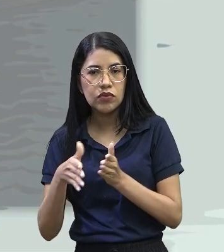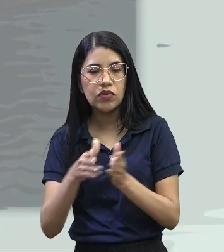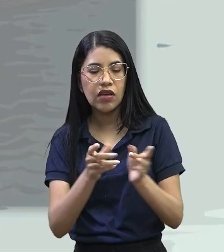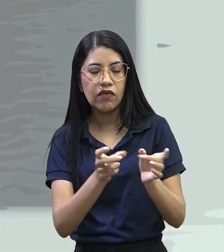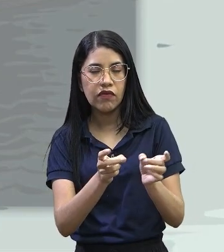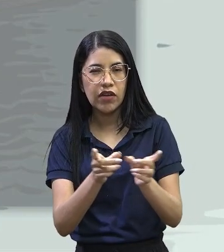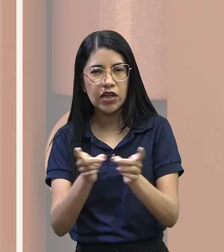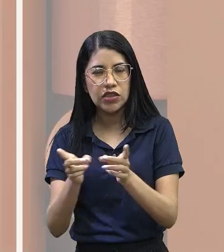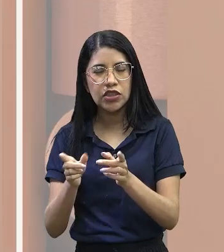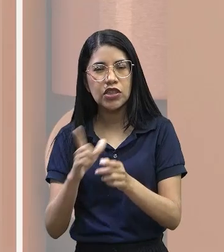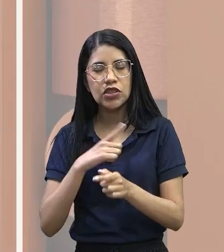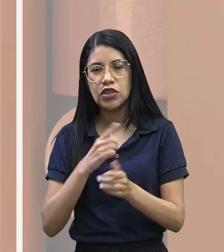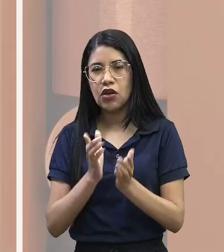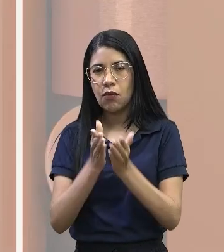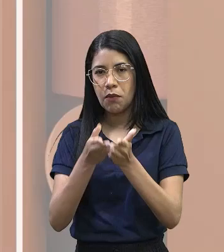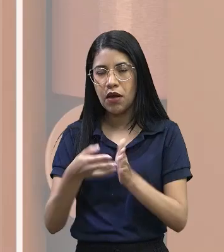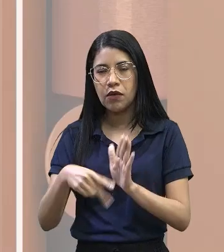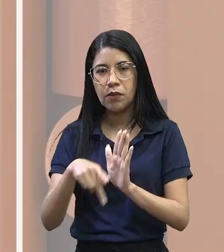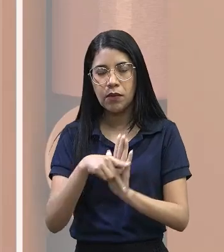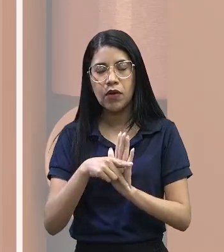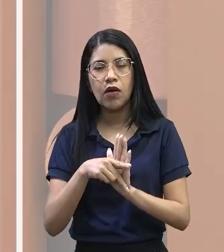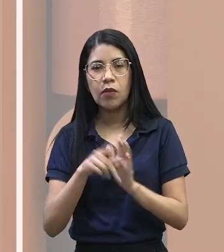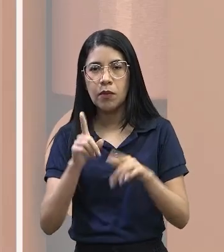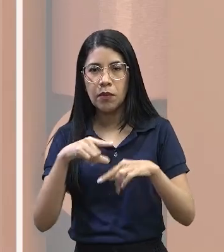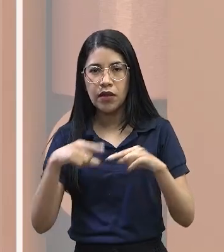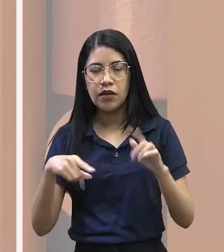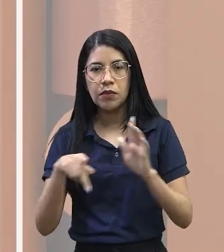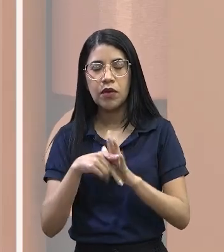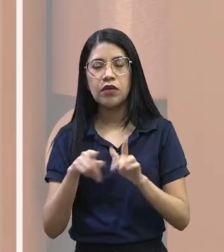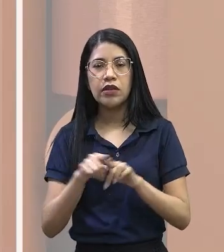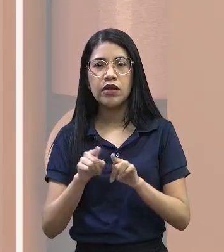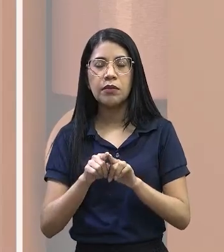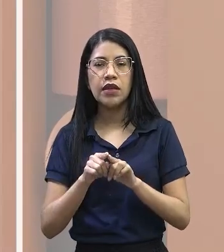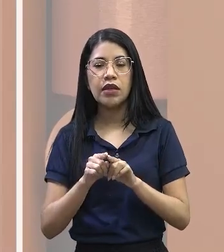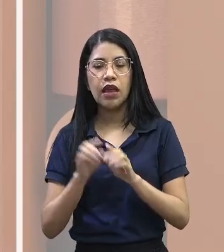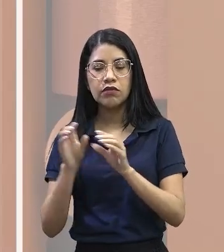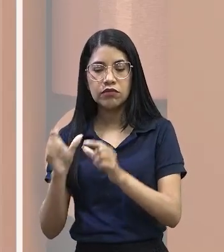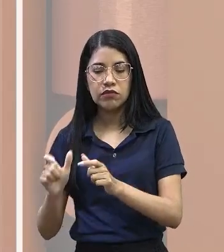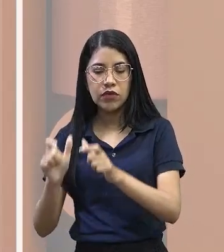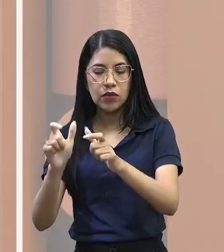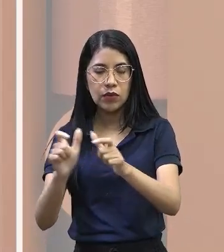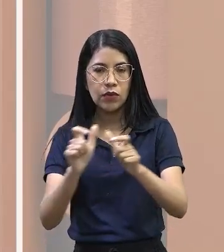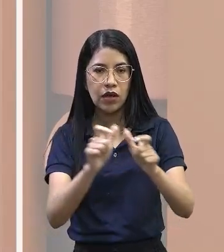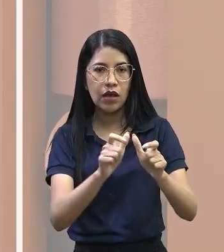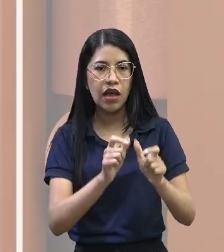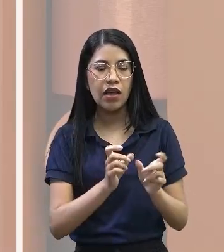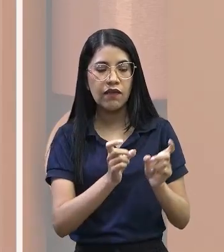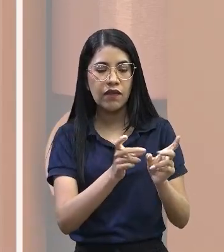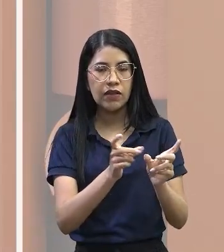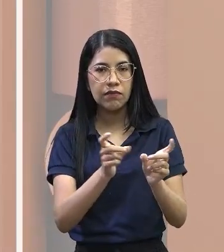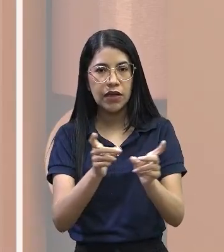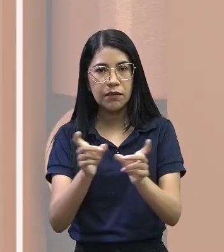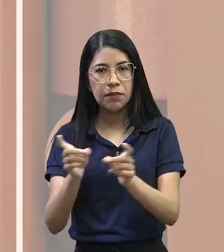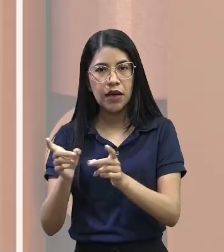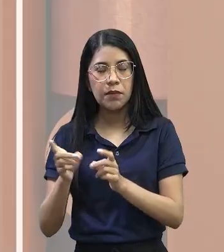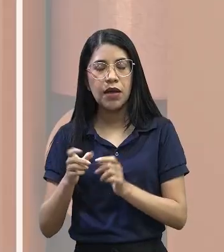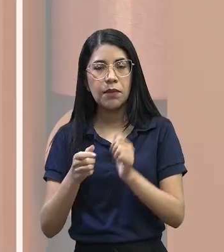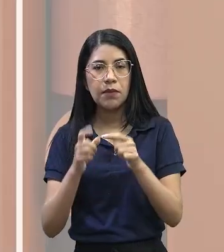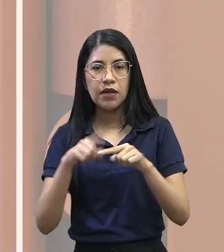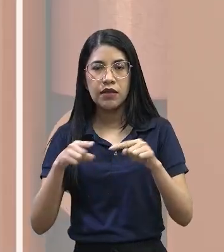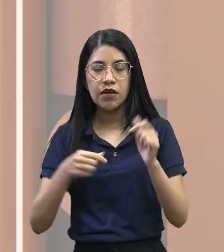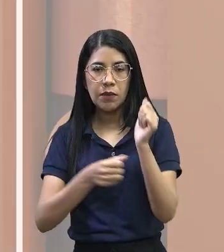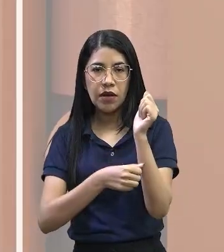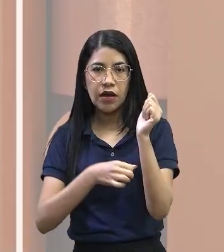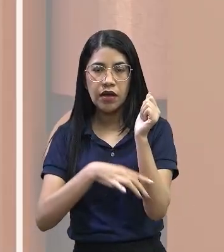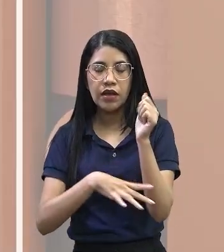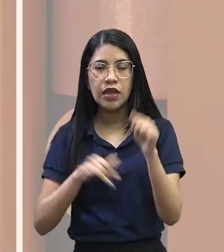ele tinha o seu barquinho com suas mercadorias, ia de colocação em colocação, vendendo para os seringueiros,